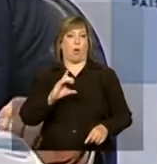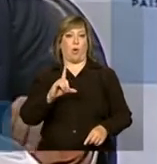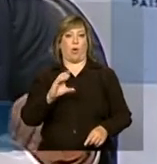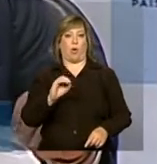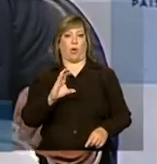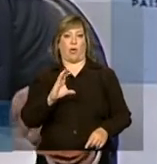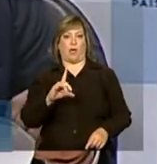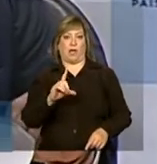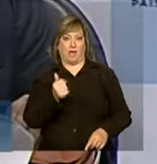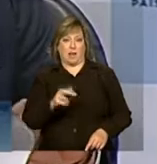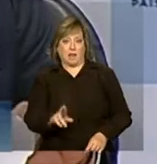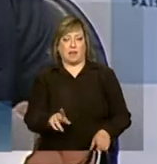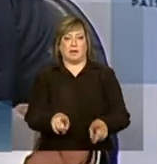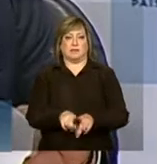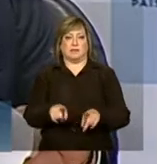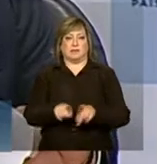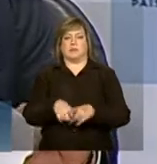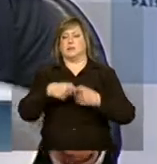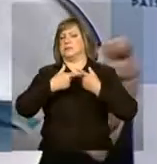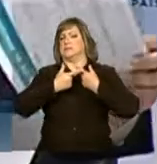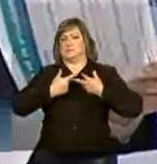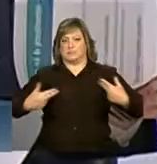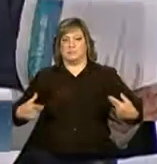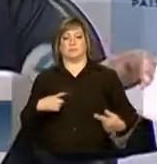ostomizados, estomizados.